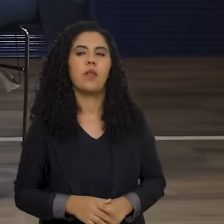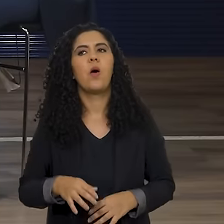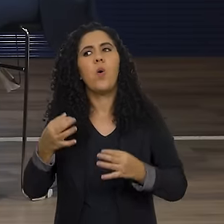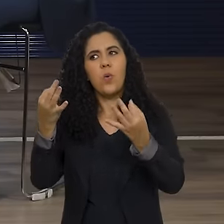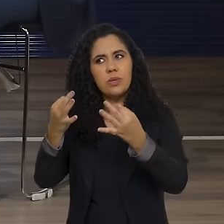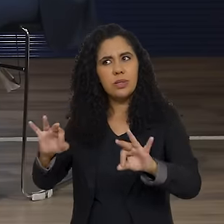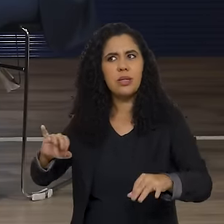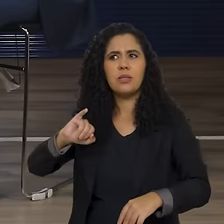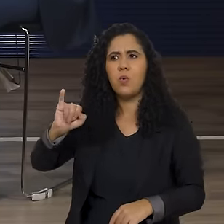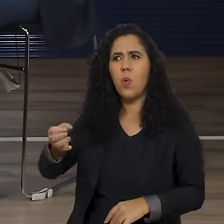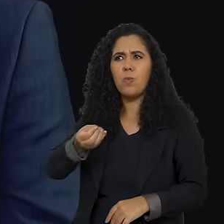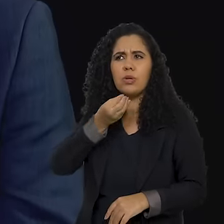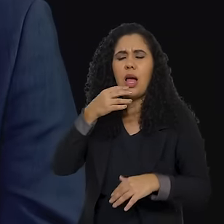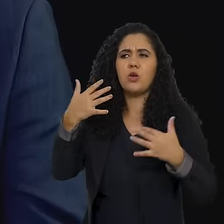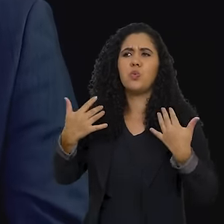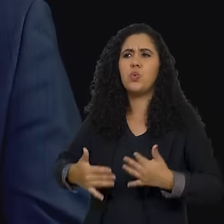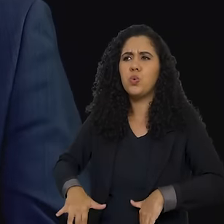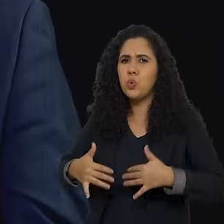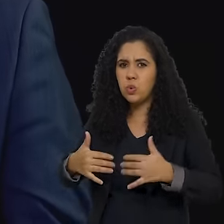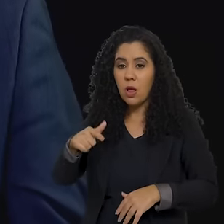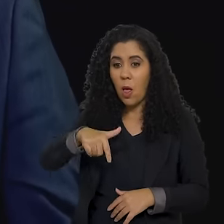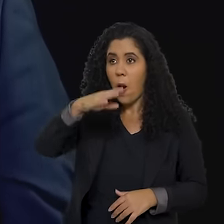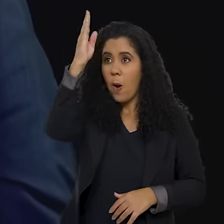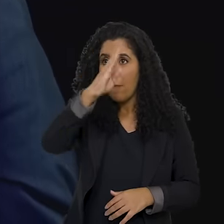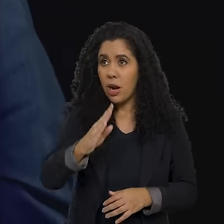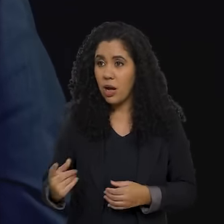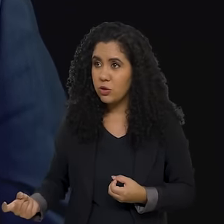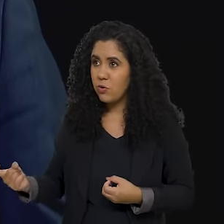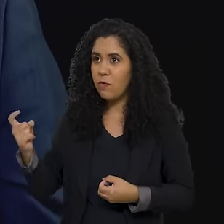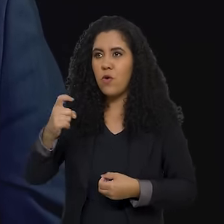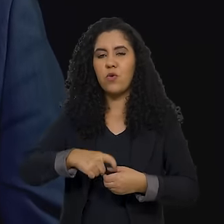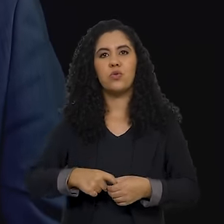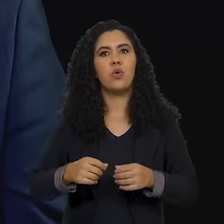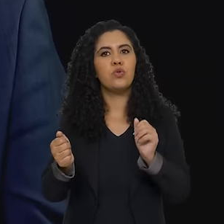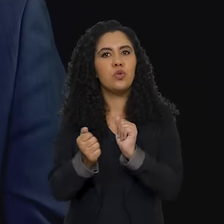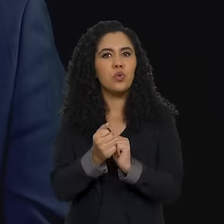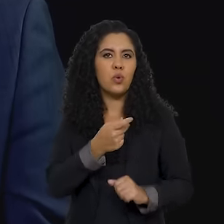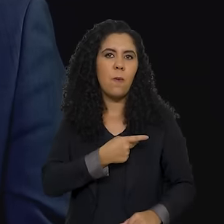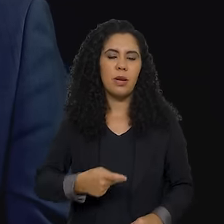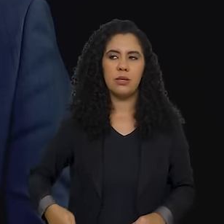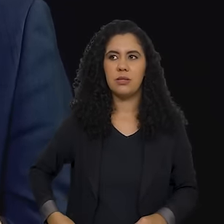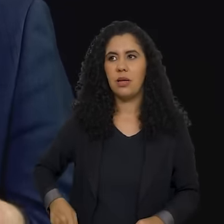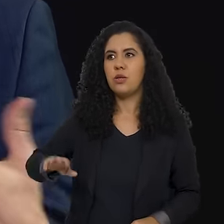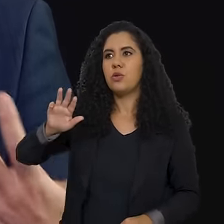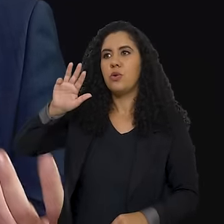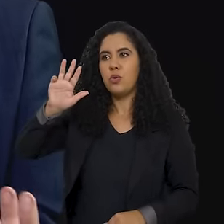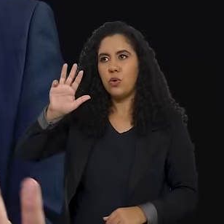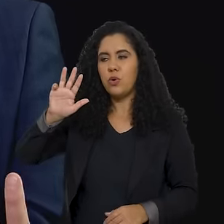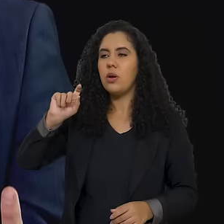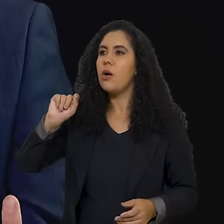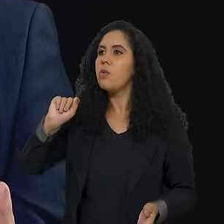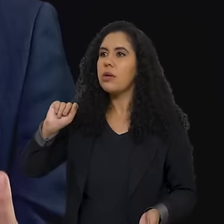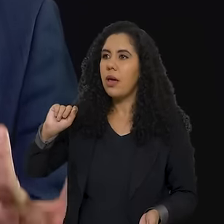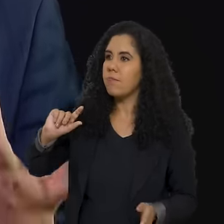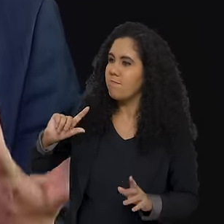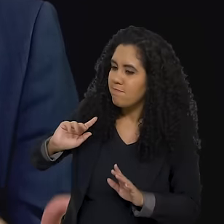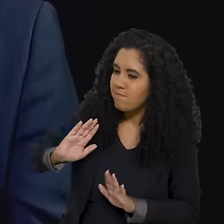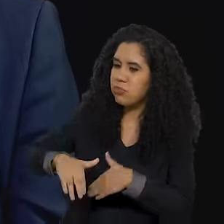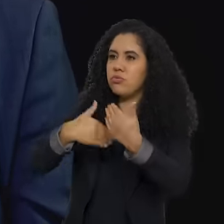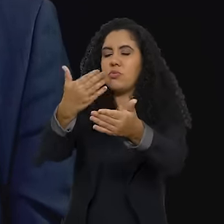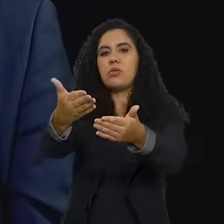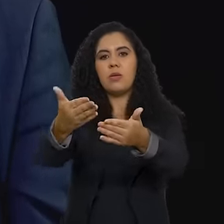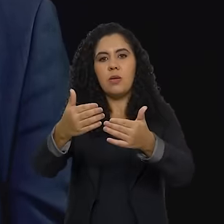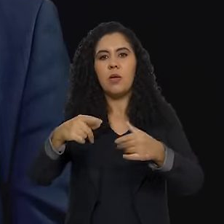Sem dúvida, né? O Brasil retomou com o presidente Lula o seu protagonismo no mundo,